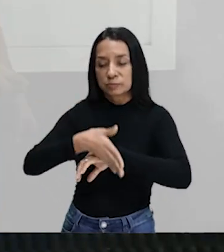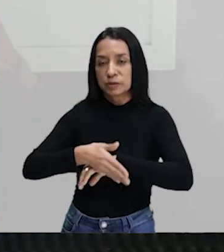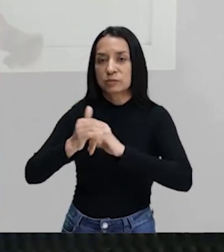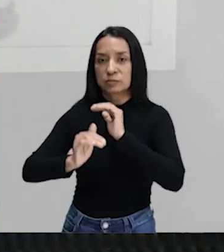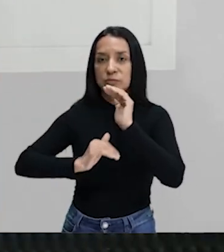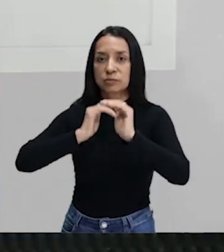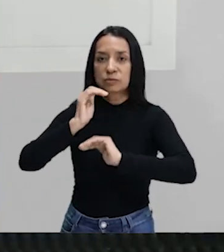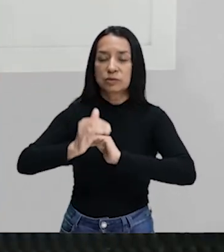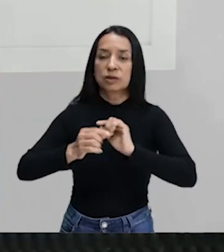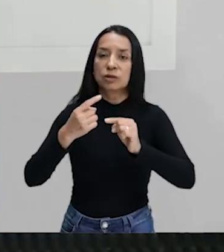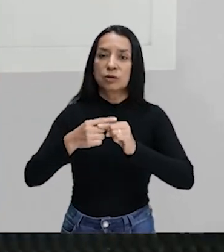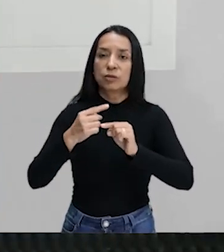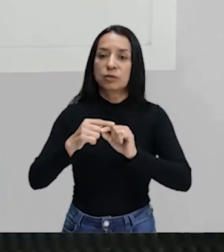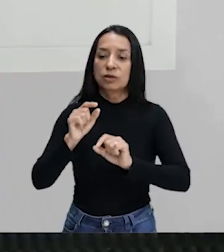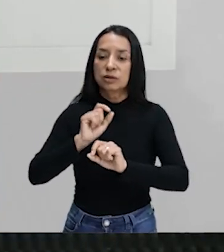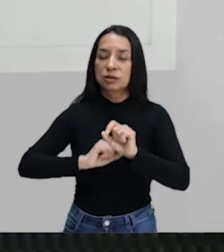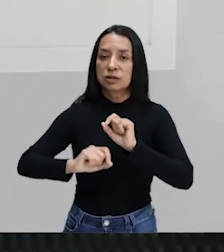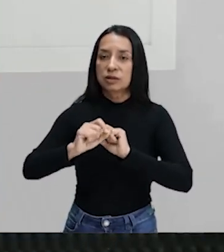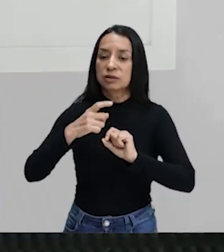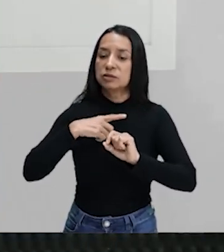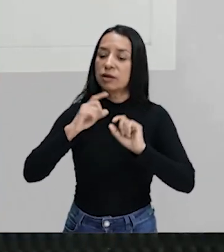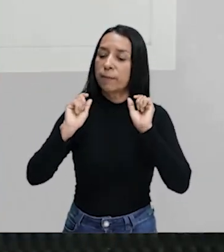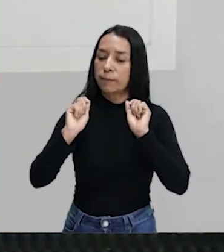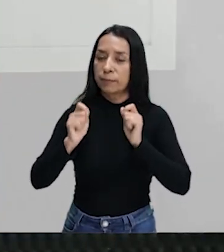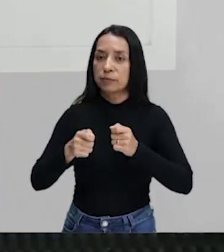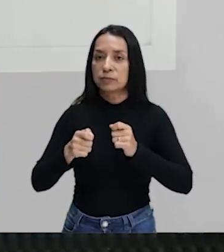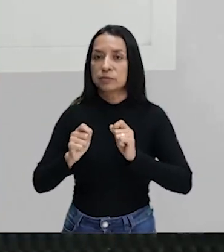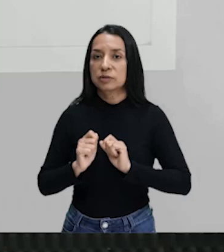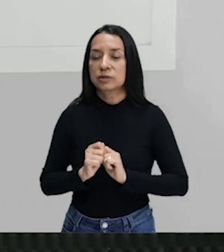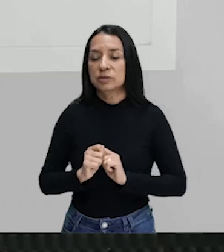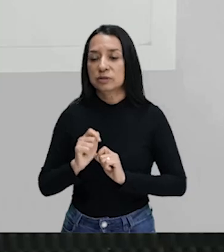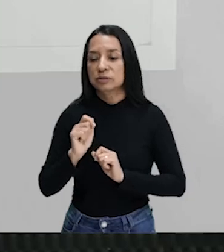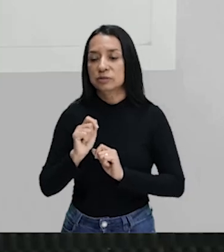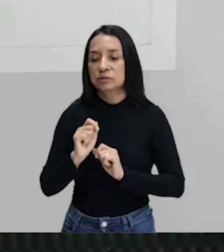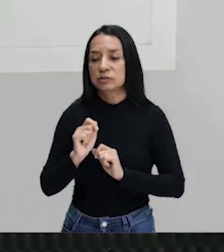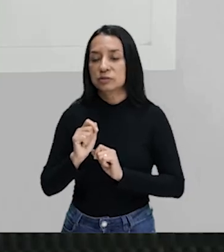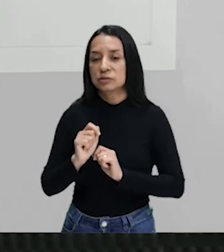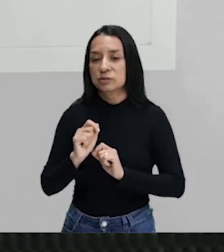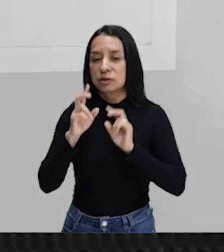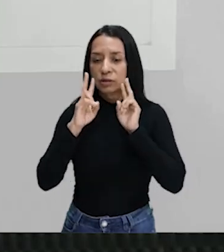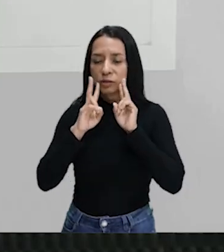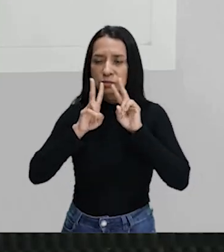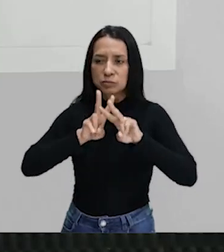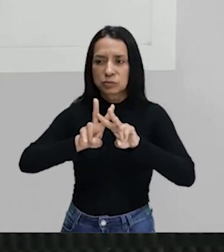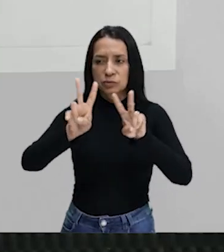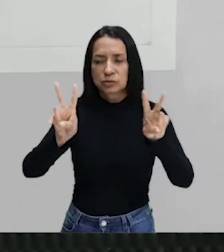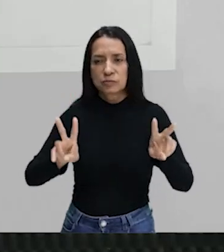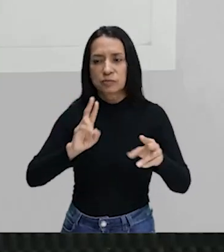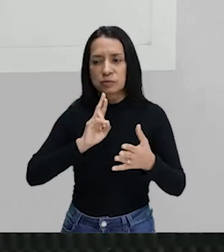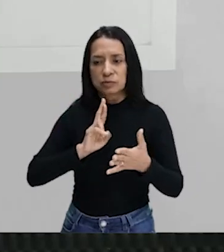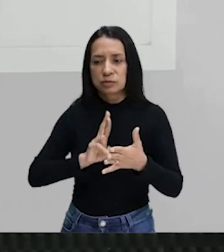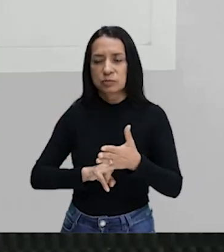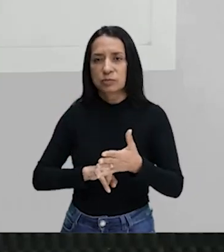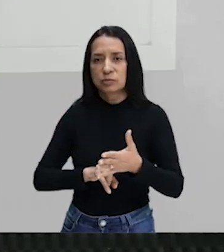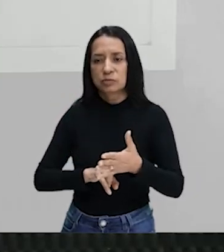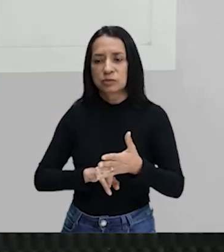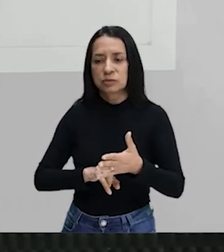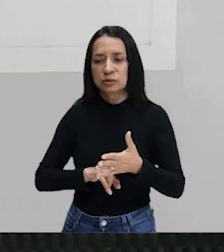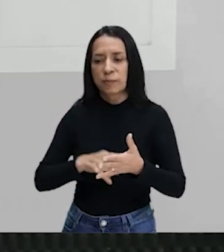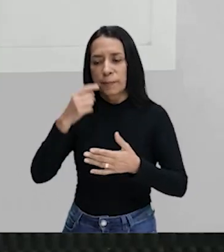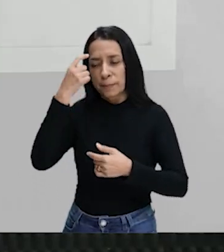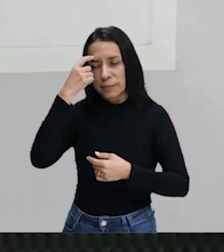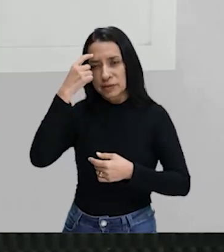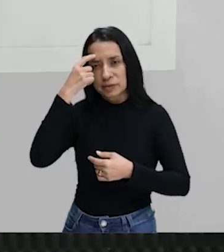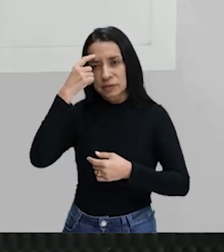processo, porque é ela que vai me trazer a possibilidade de avaliar estas consequências, ok? Antes